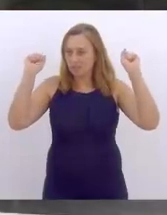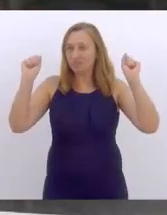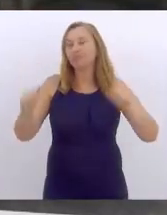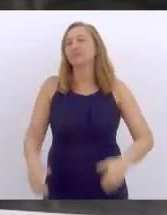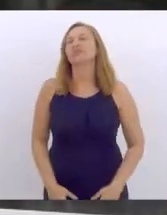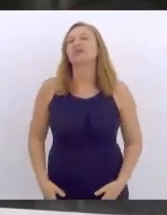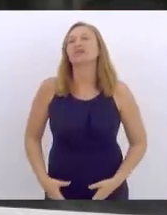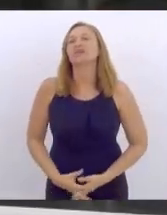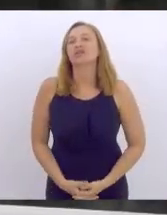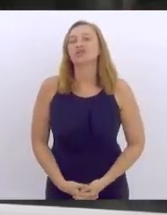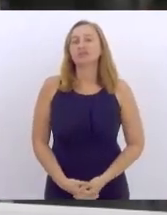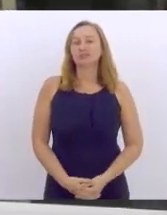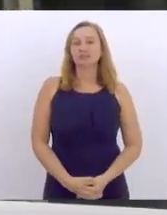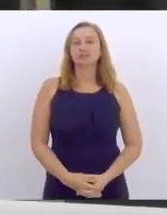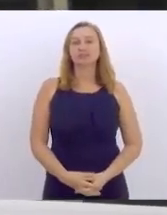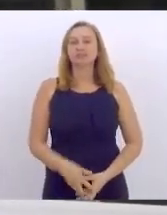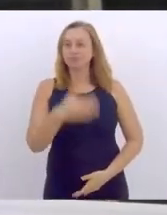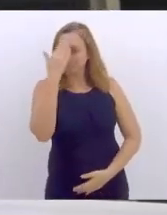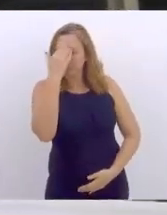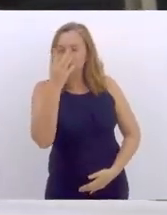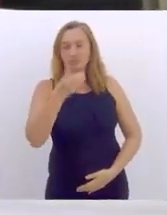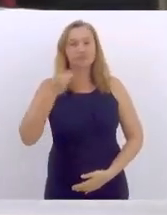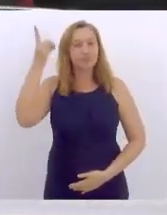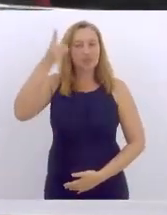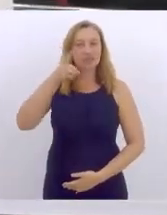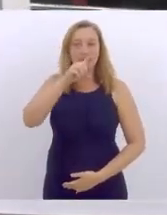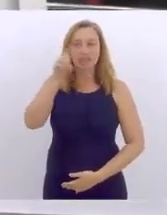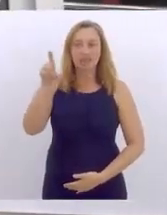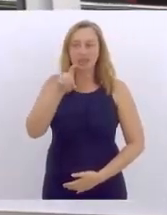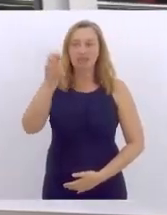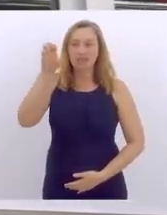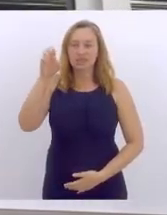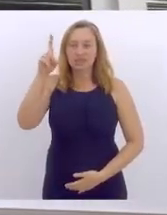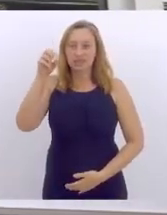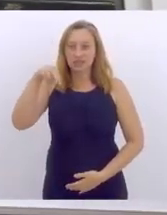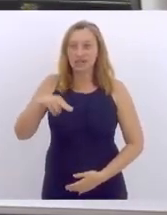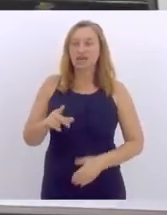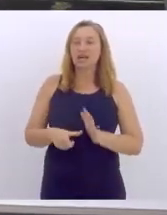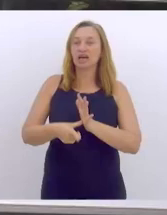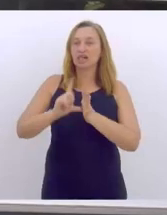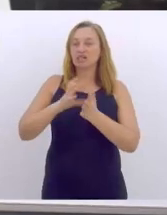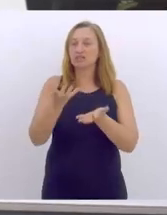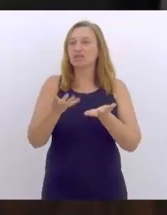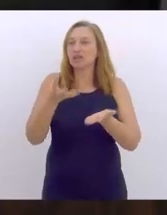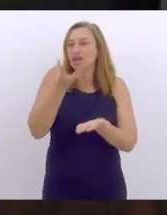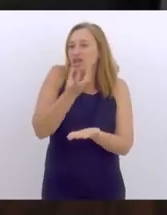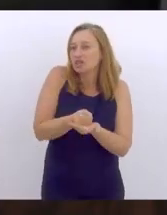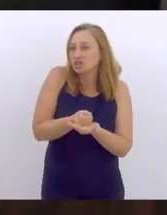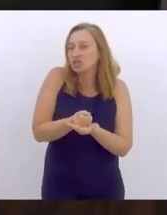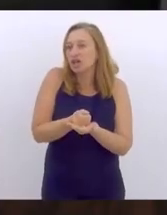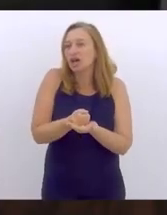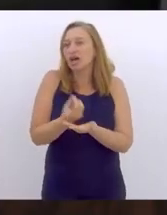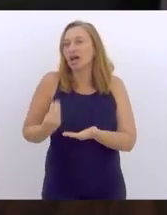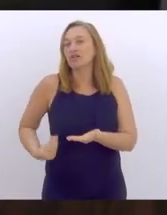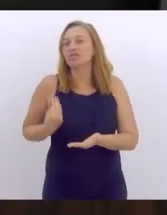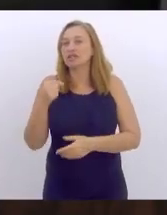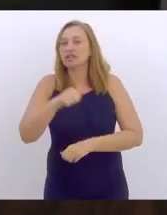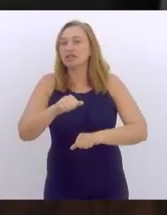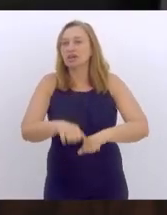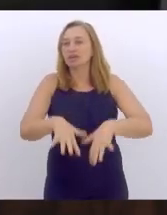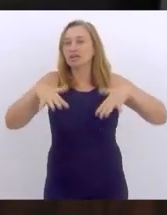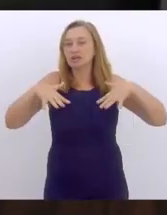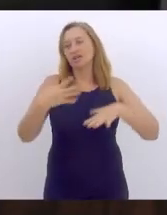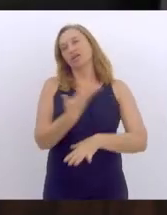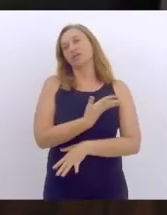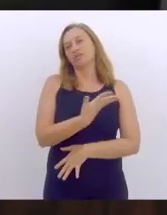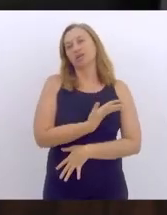Zeidan. Está inscrita a deputada Renata, mas antes eu queria registrar, não sei se já foi registrado, a presença aqui em plenário do